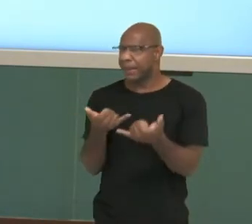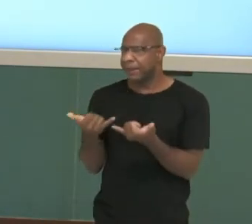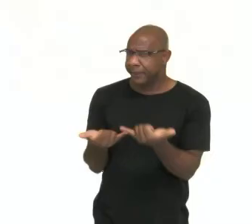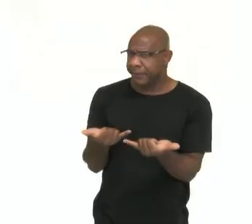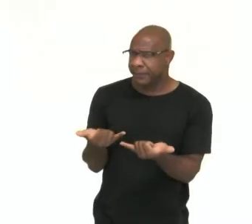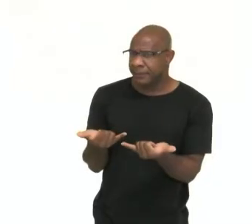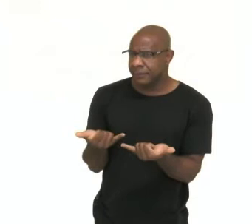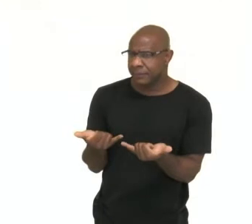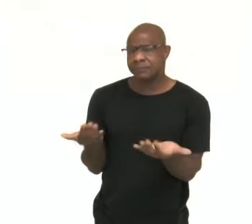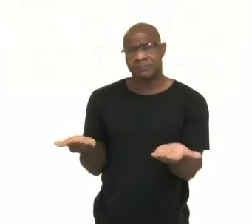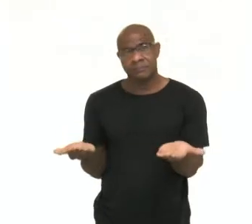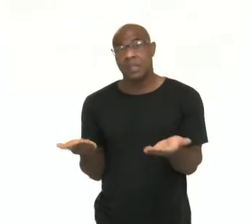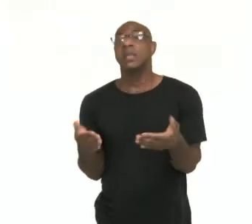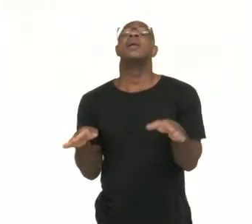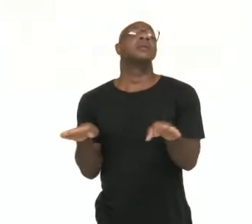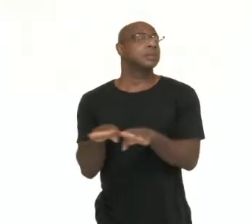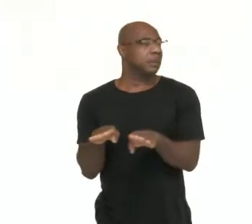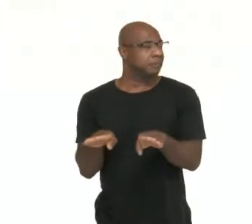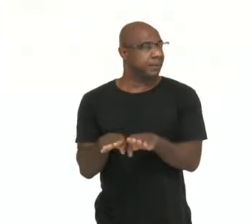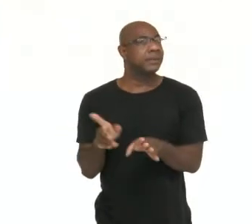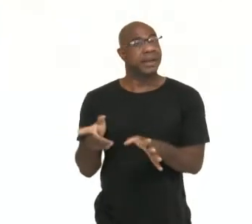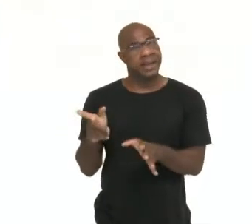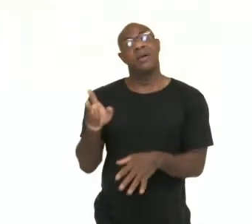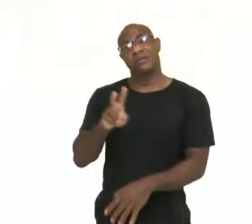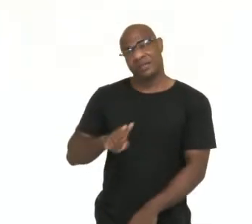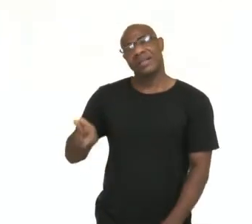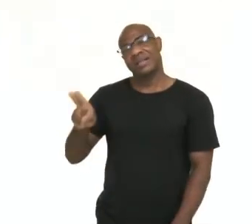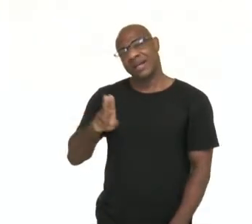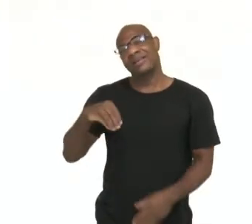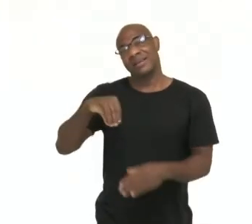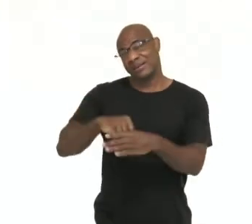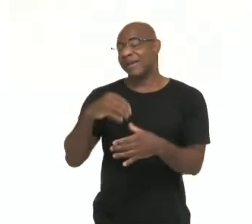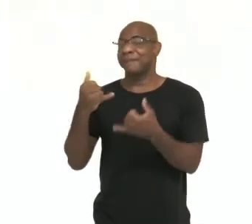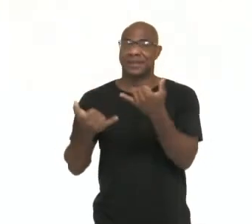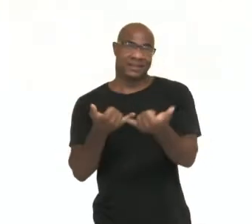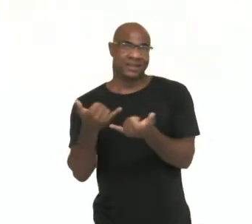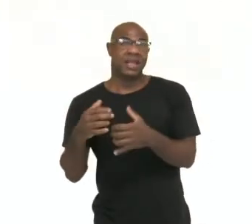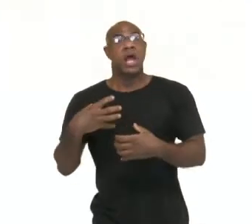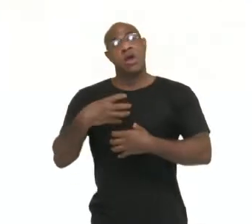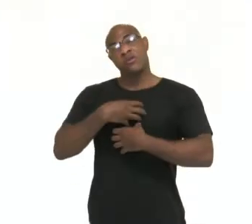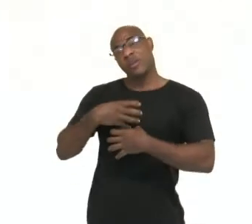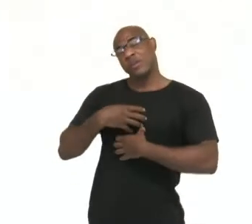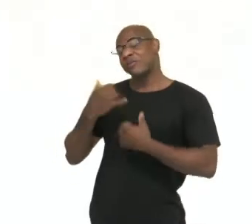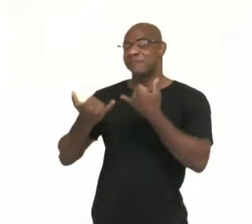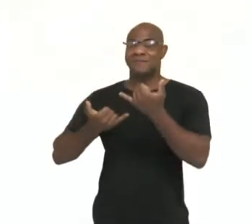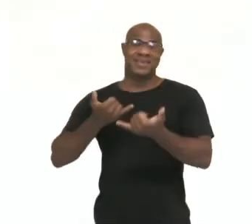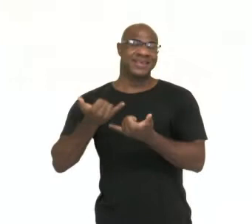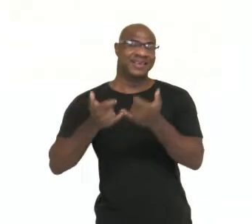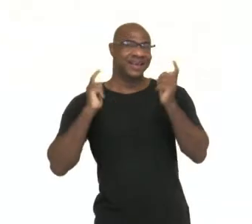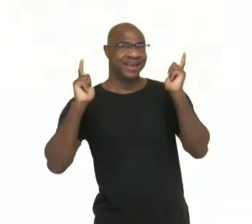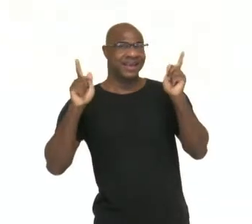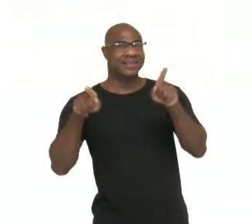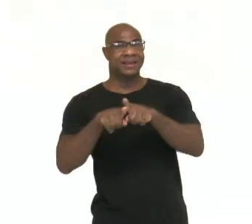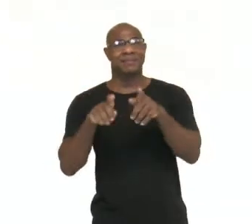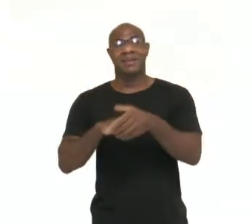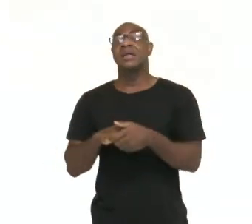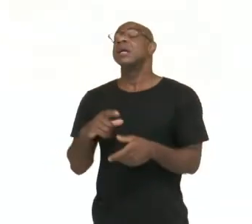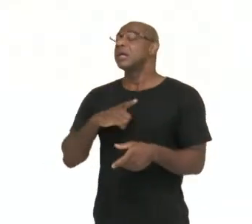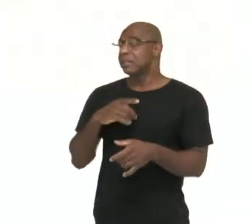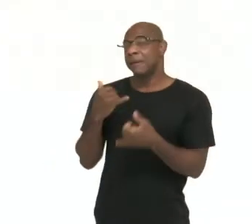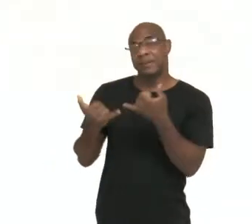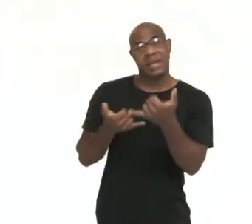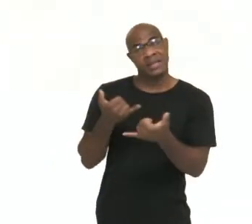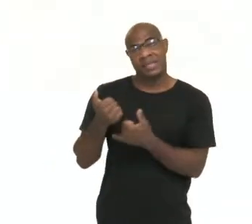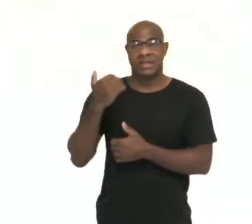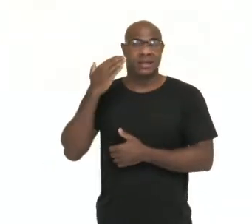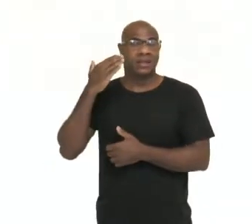brincadeira? Também é muito utilizada como brincadeira, como forma de diversão. Existem jogos infantis e